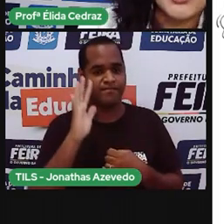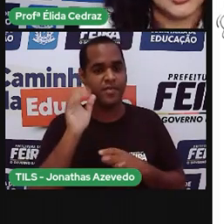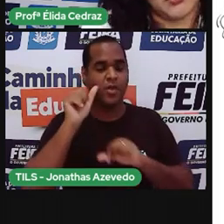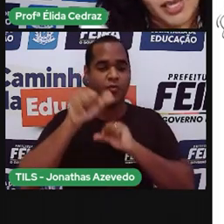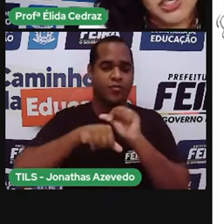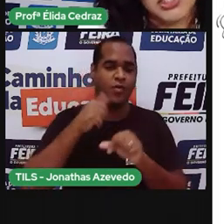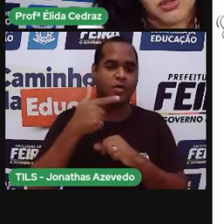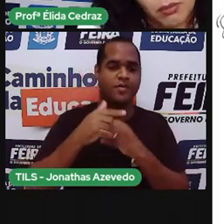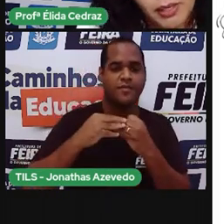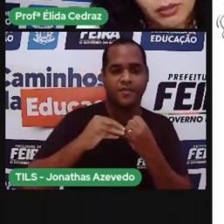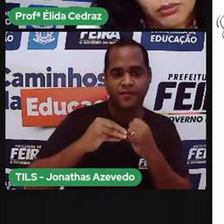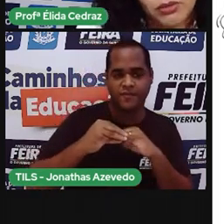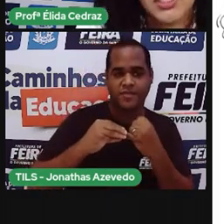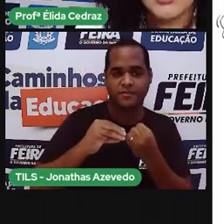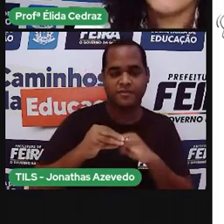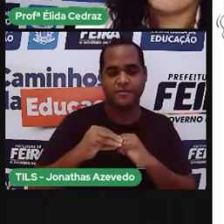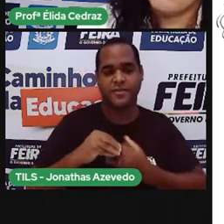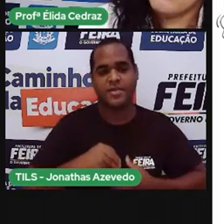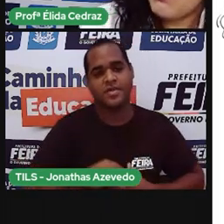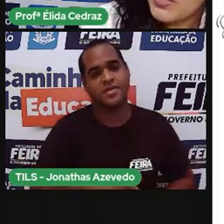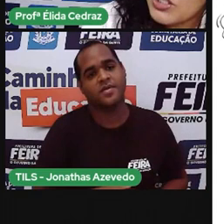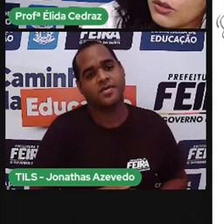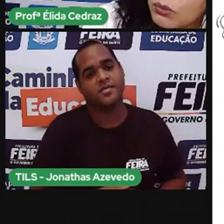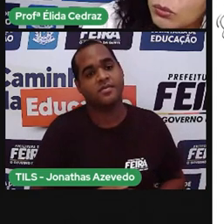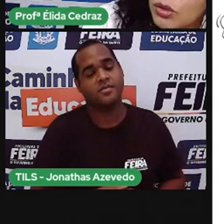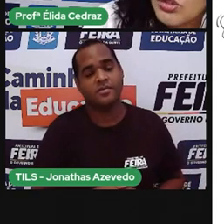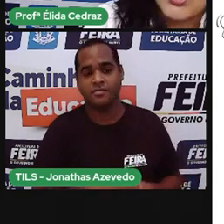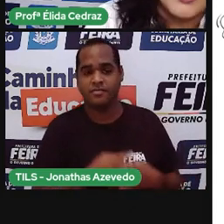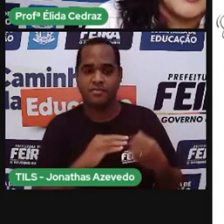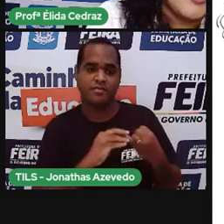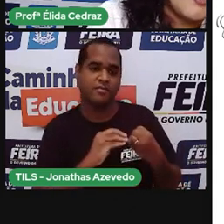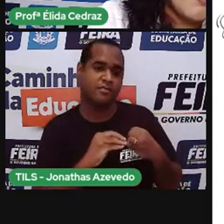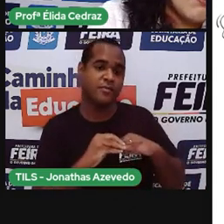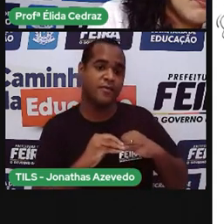muda o feijão que ela está comendo. Quando o feijão